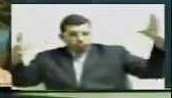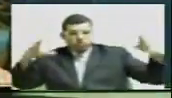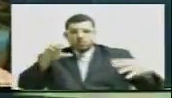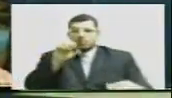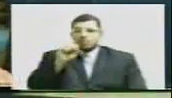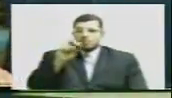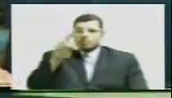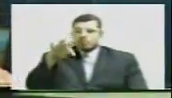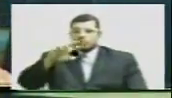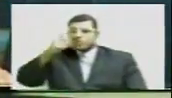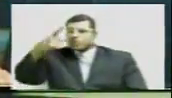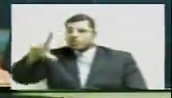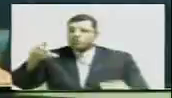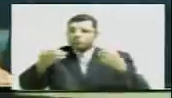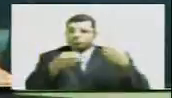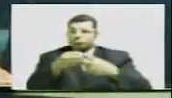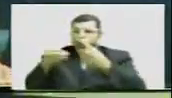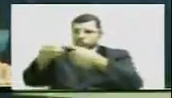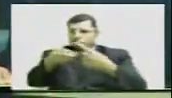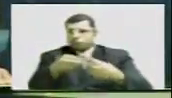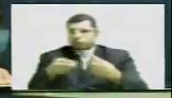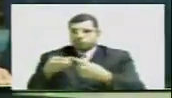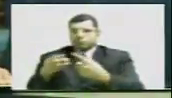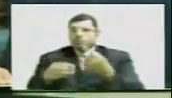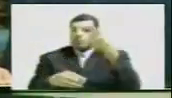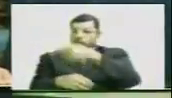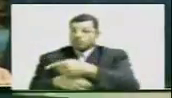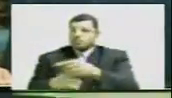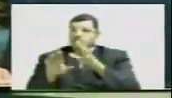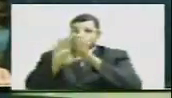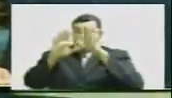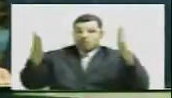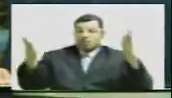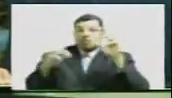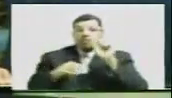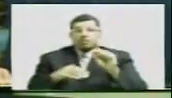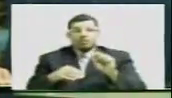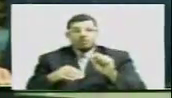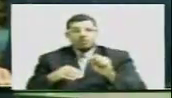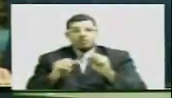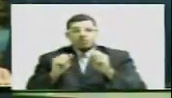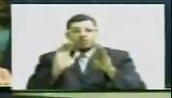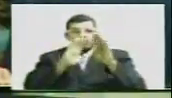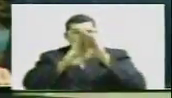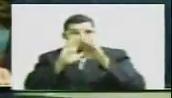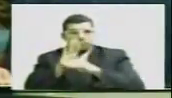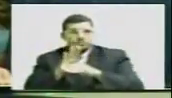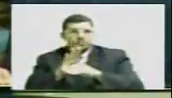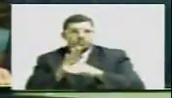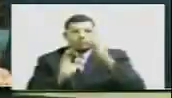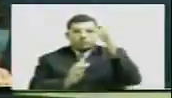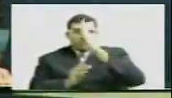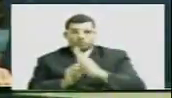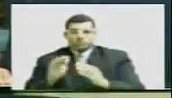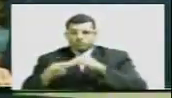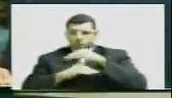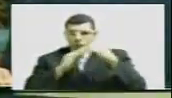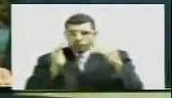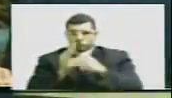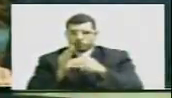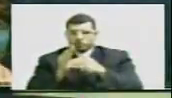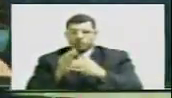Franca de Manaus para outros municípios, você abre a possibilidade de que parlamentares do Brasil